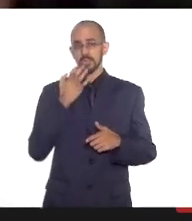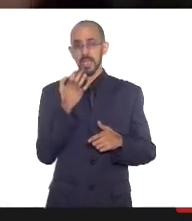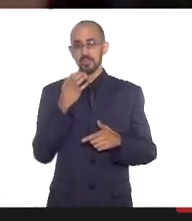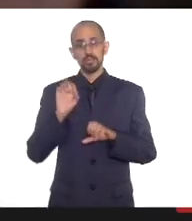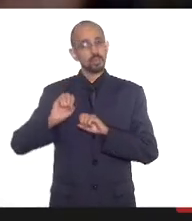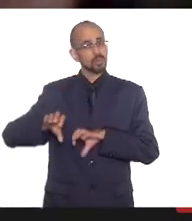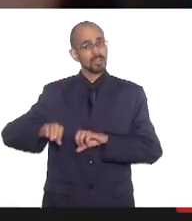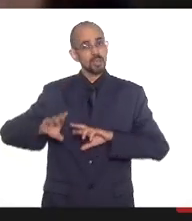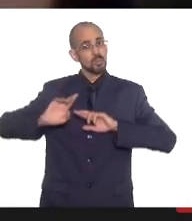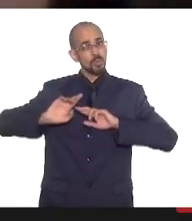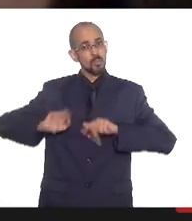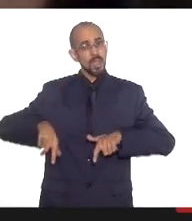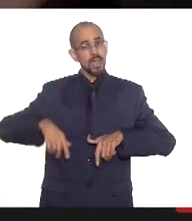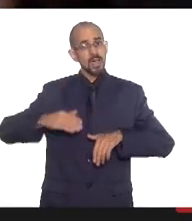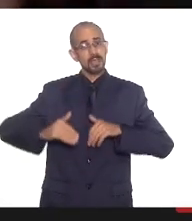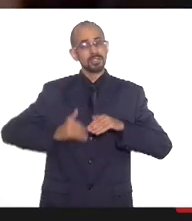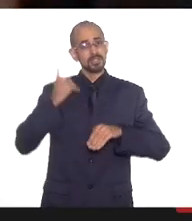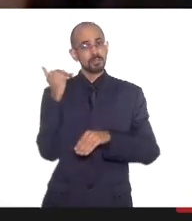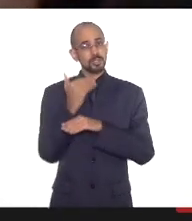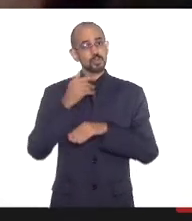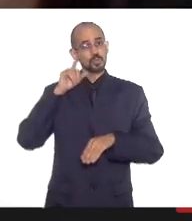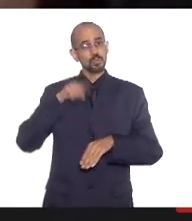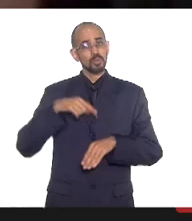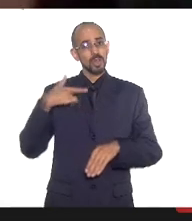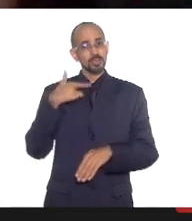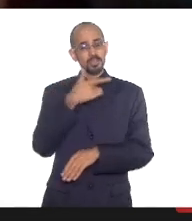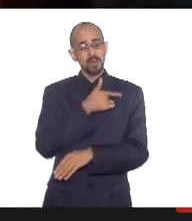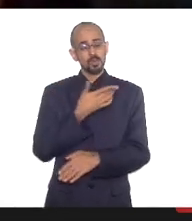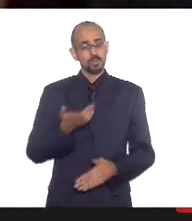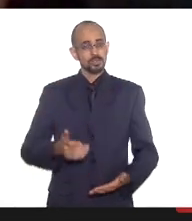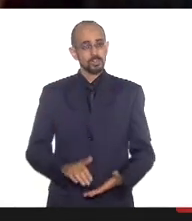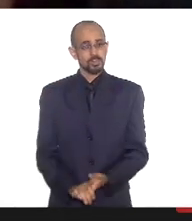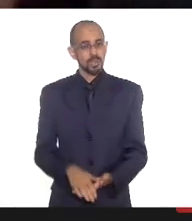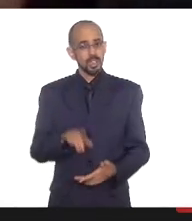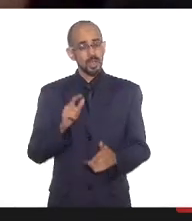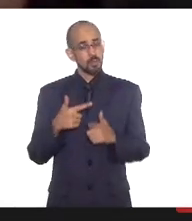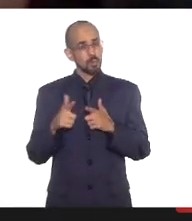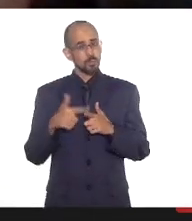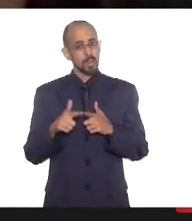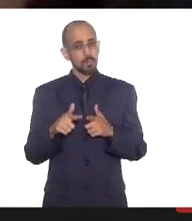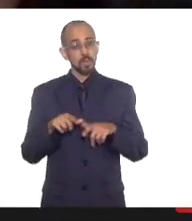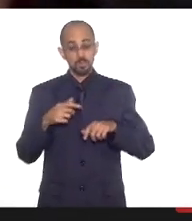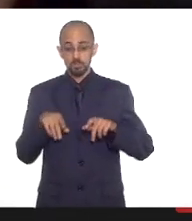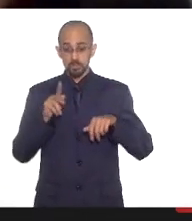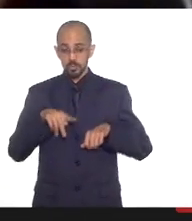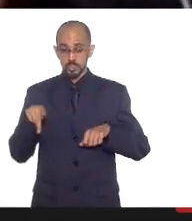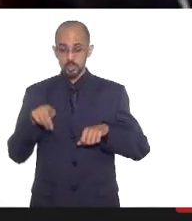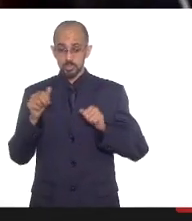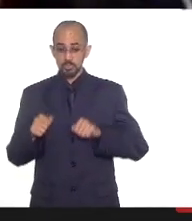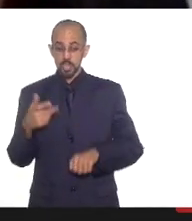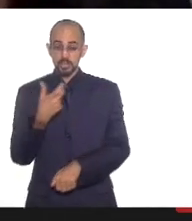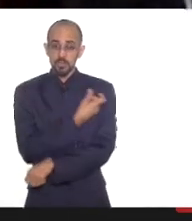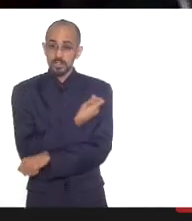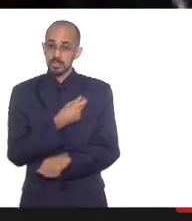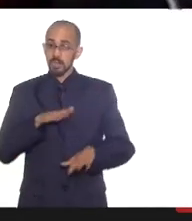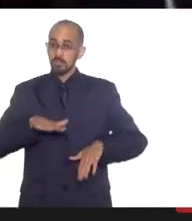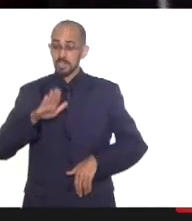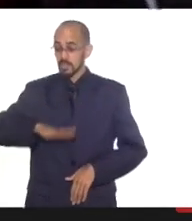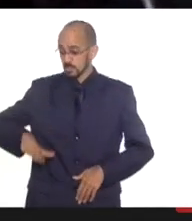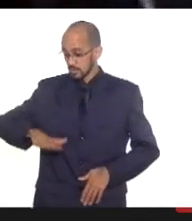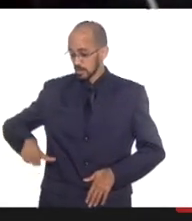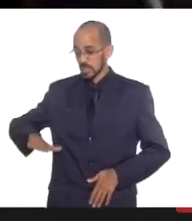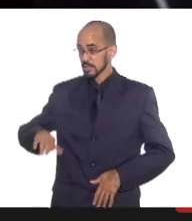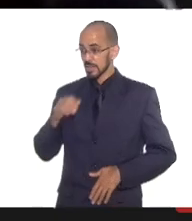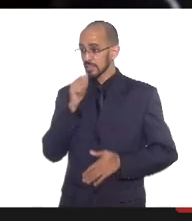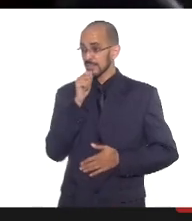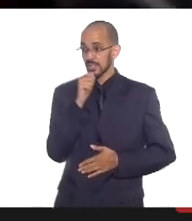passando pela situação certa de saúde Esse é o grande problema os professores podem até ser vacinado umas as crianças não as crianças